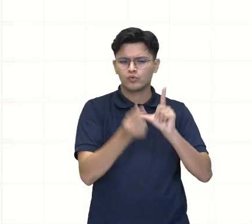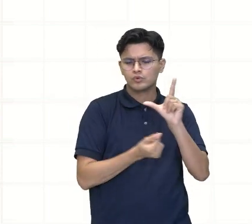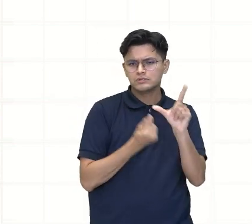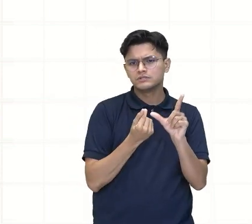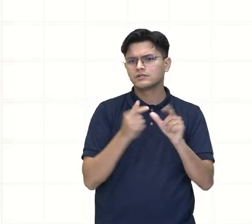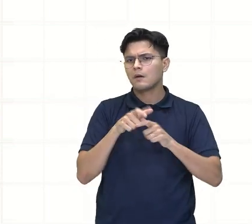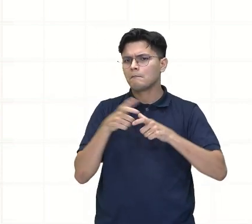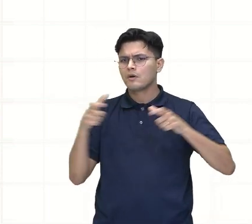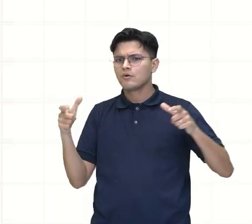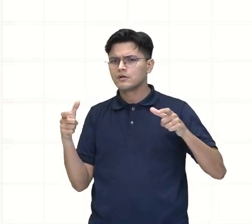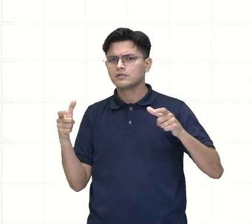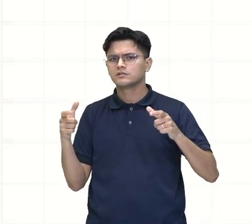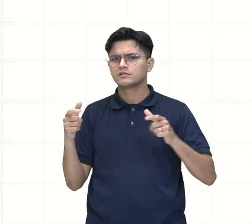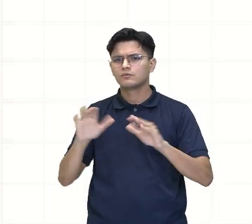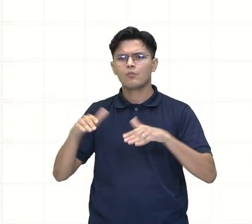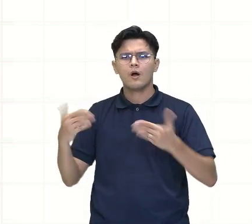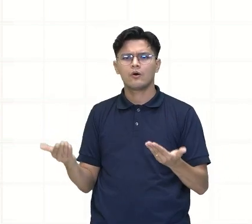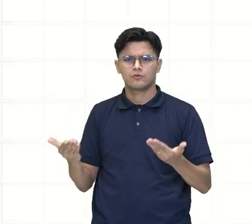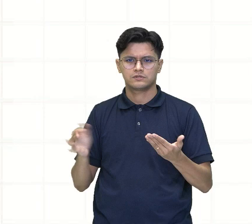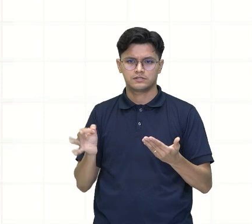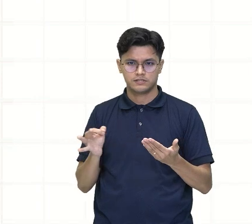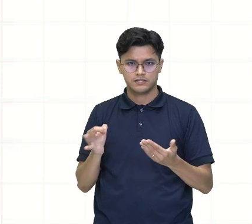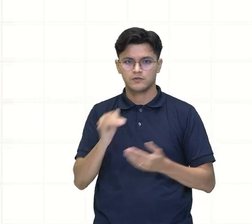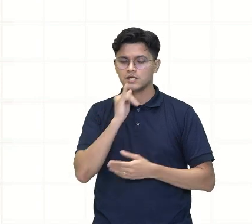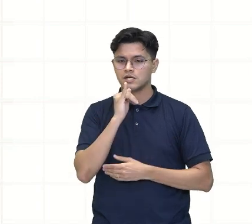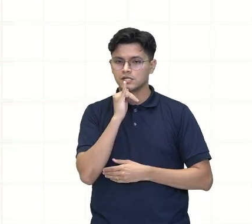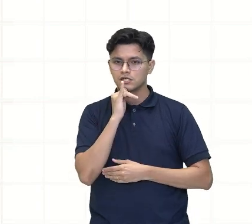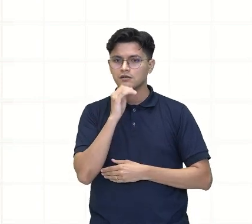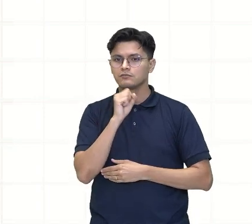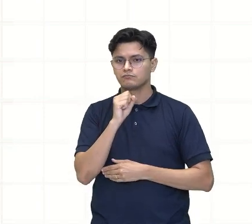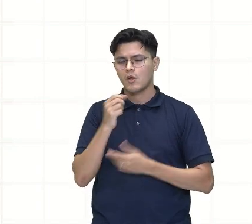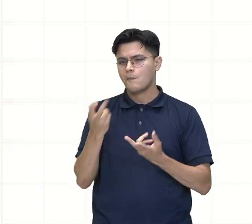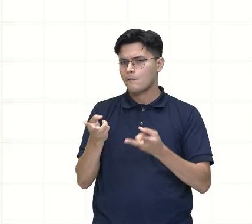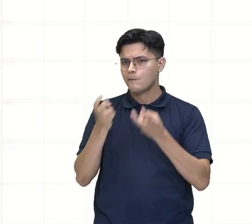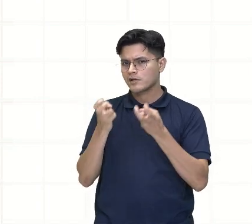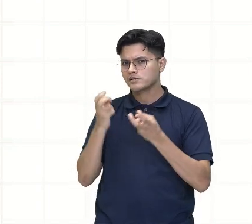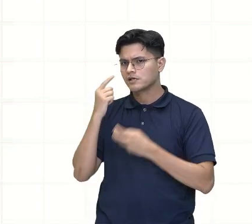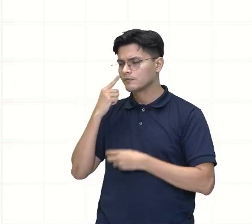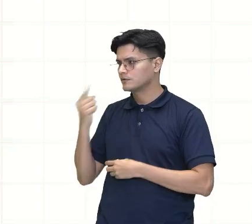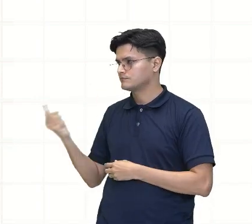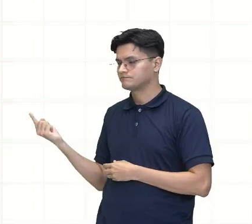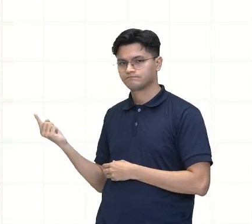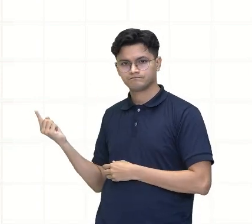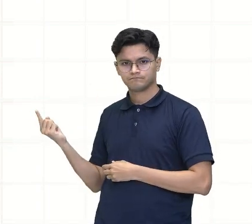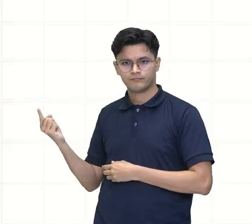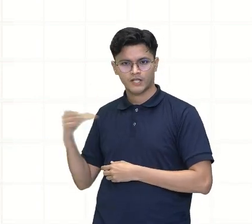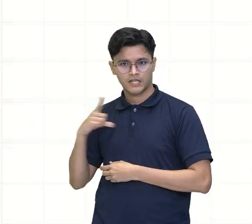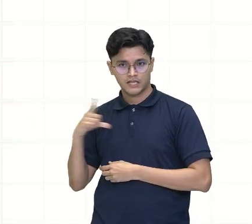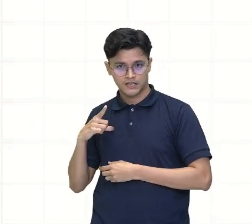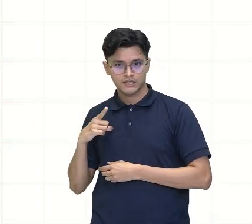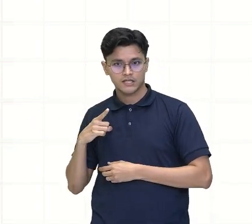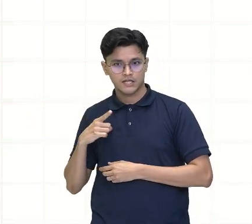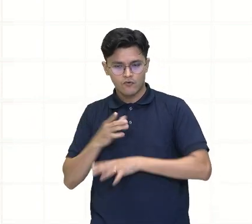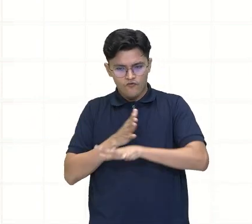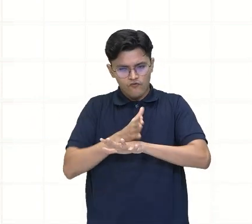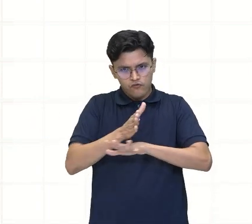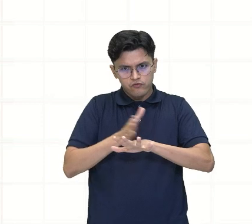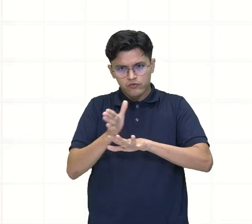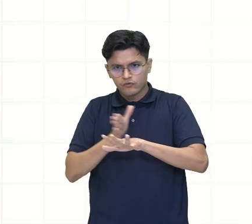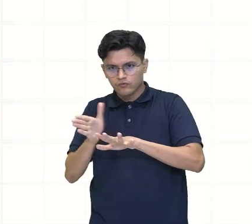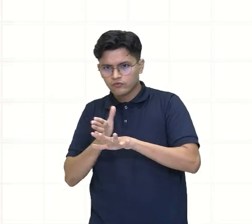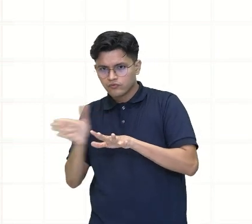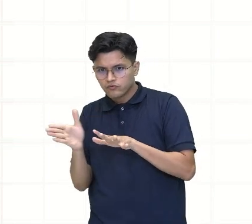a gente observa esse fluxo vindo para a região norte, né? No caso aqui